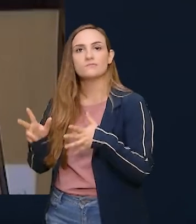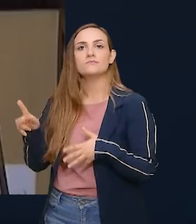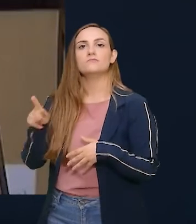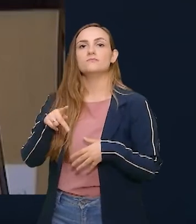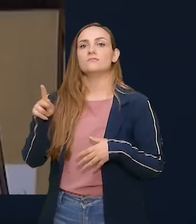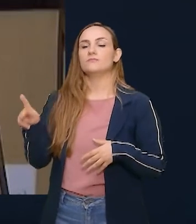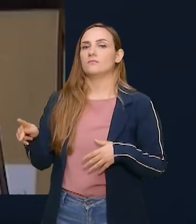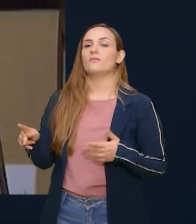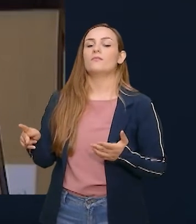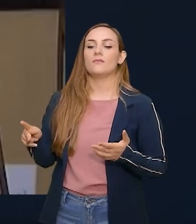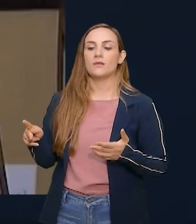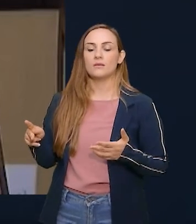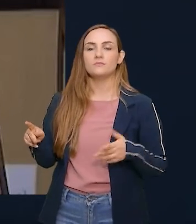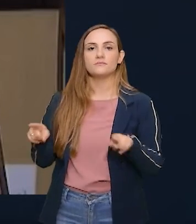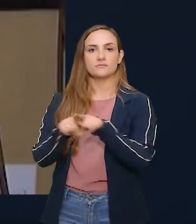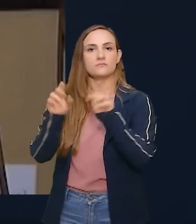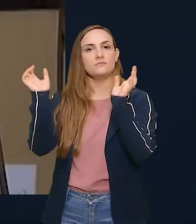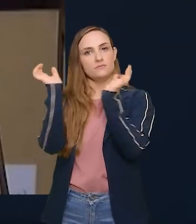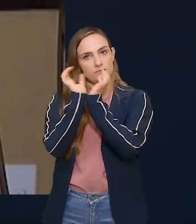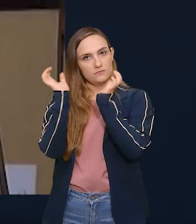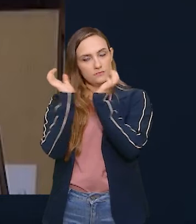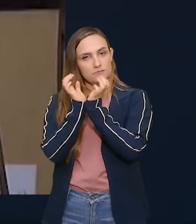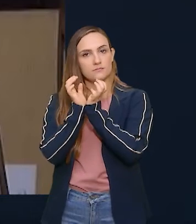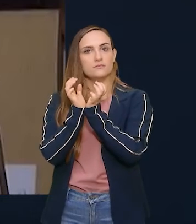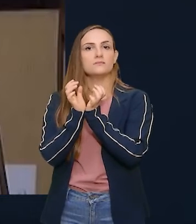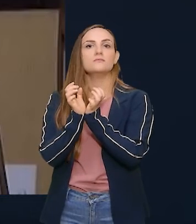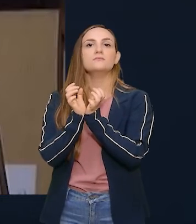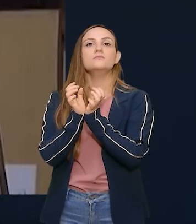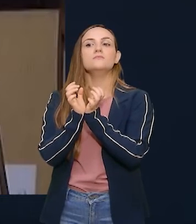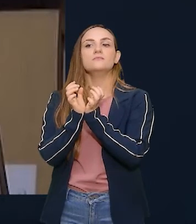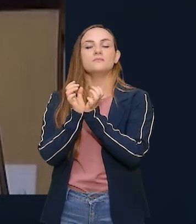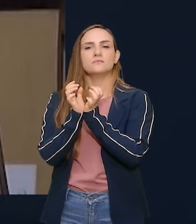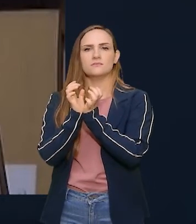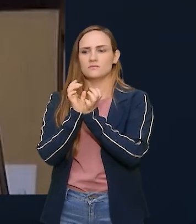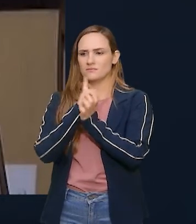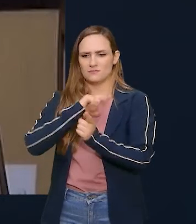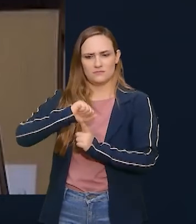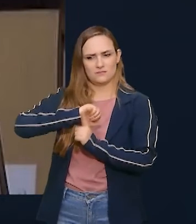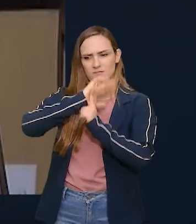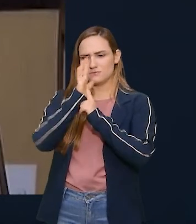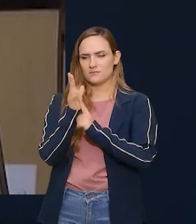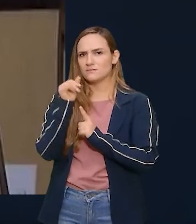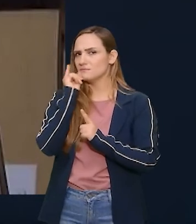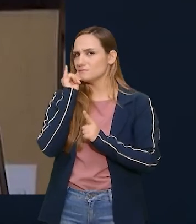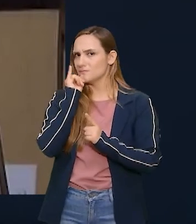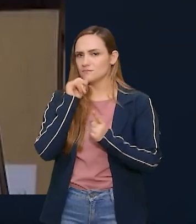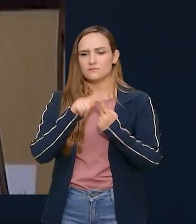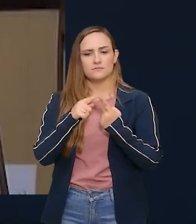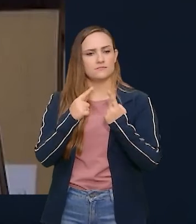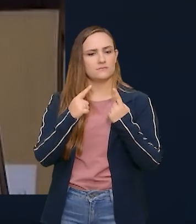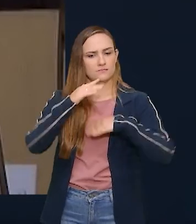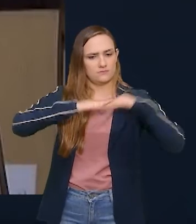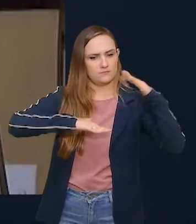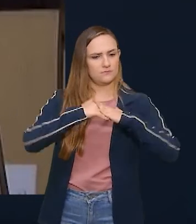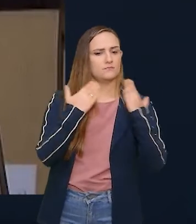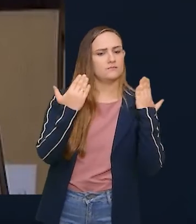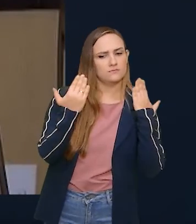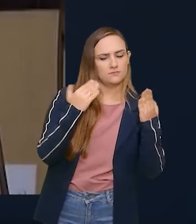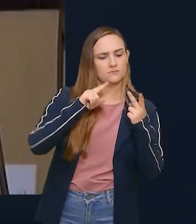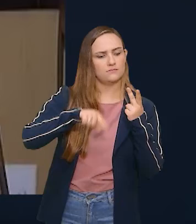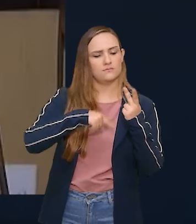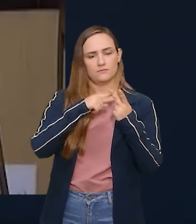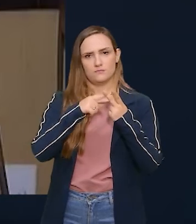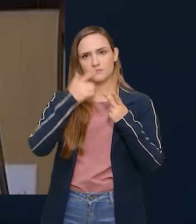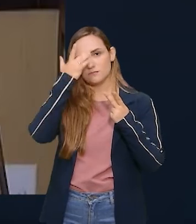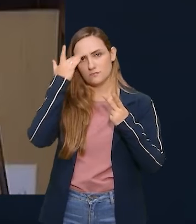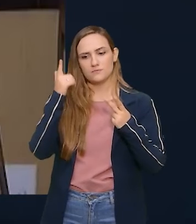de investimento na formação dos professores, na formação das equipes envolvidas, inclusive equipes multidisciplinares. Envolve